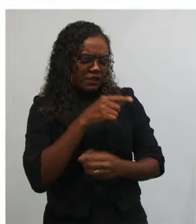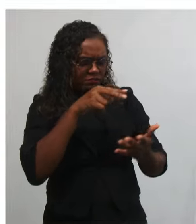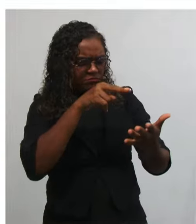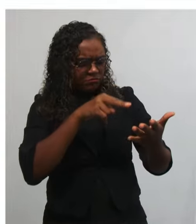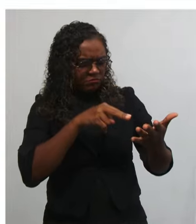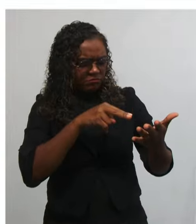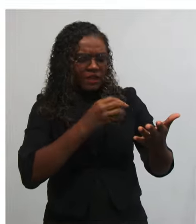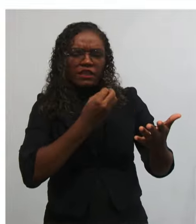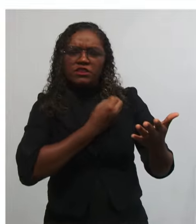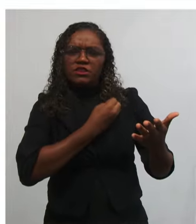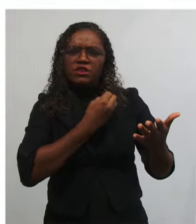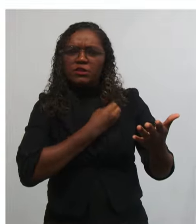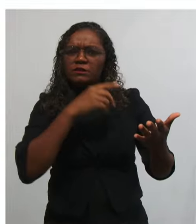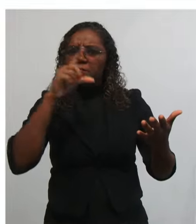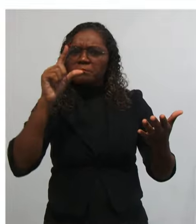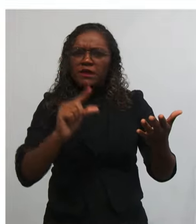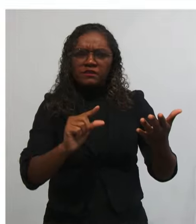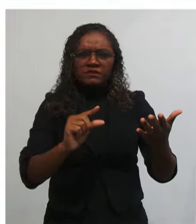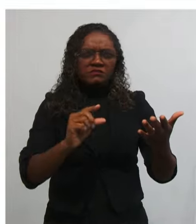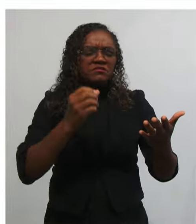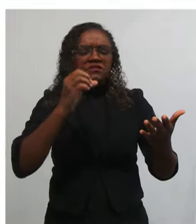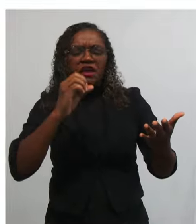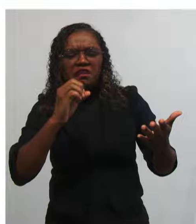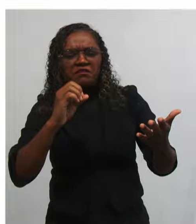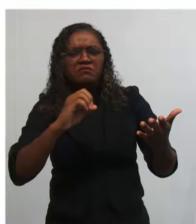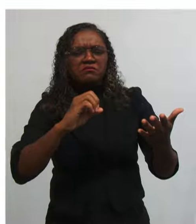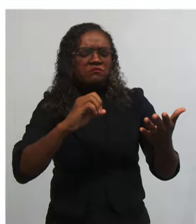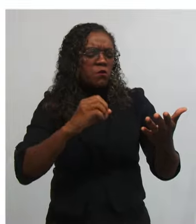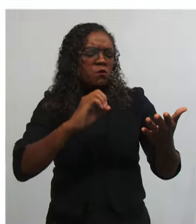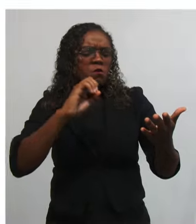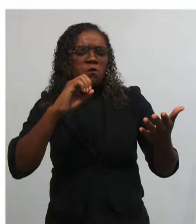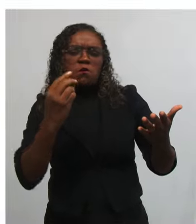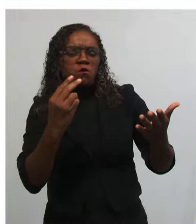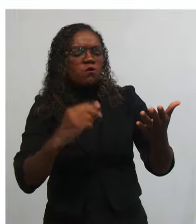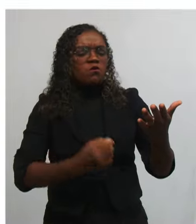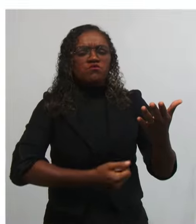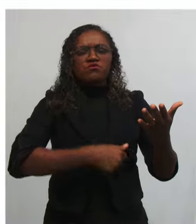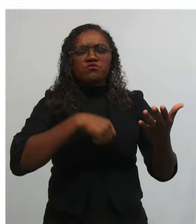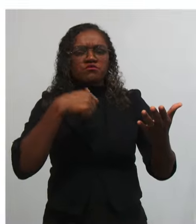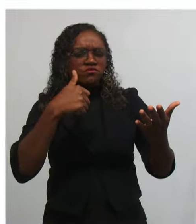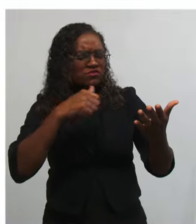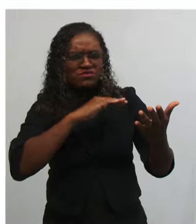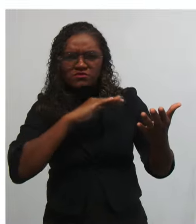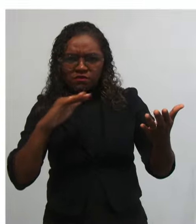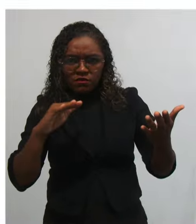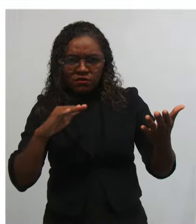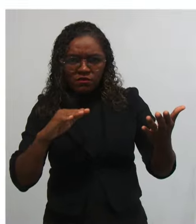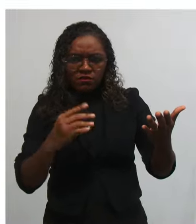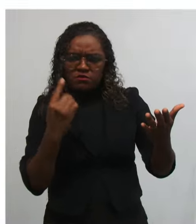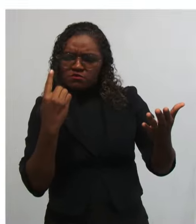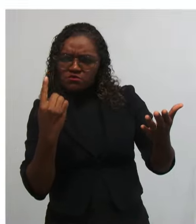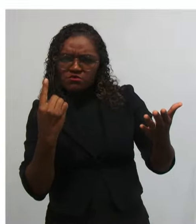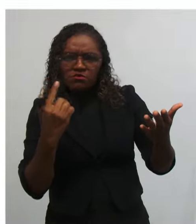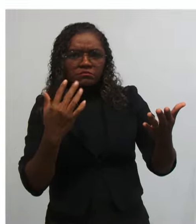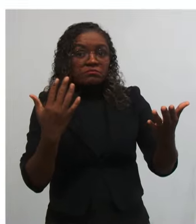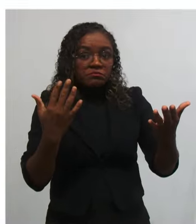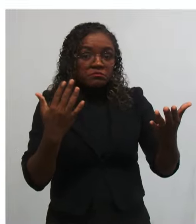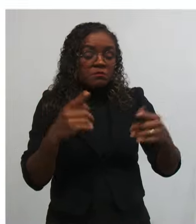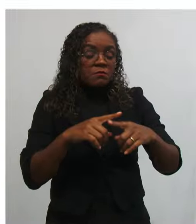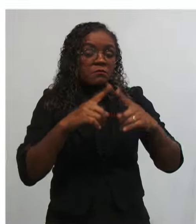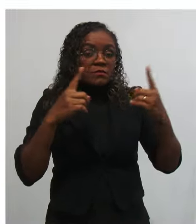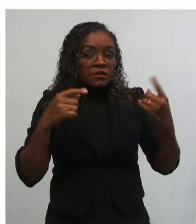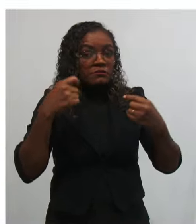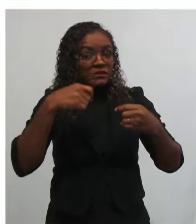avaliação significa que ele Ele não estudou ou ele não aprendeu só que o que luques nos faz pensar